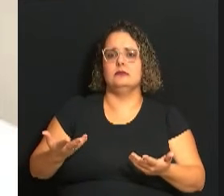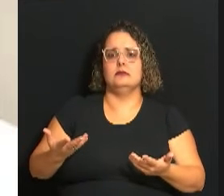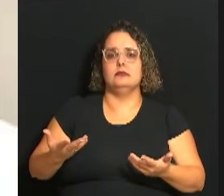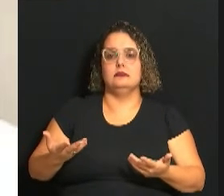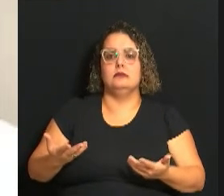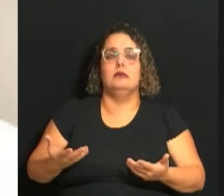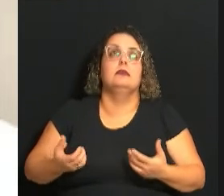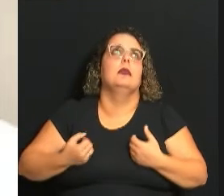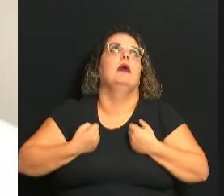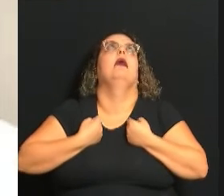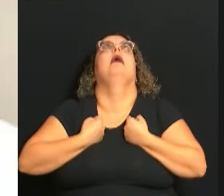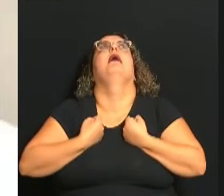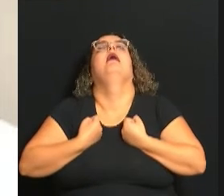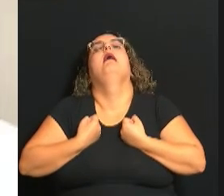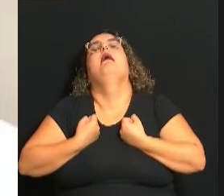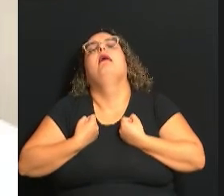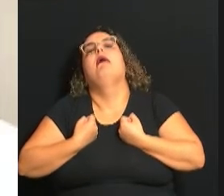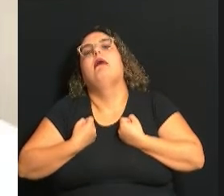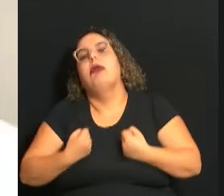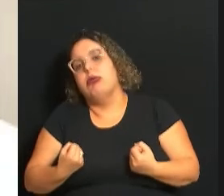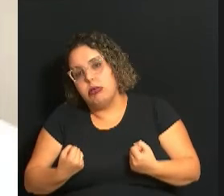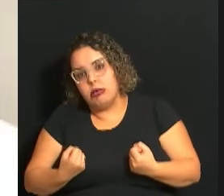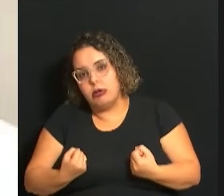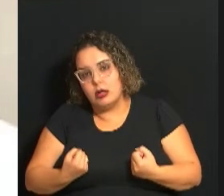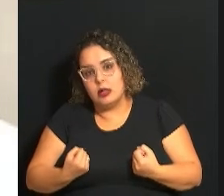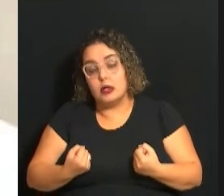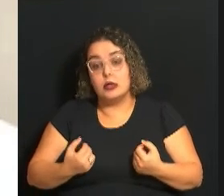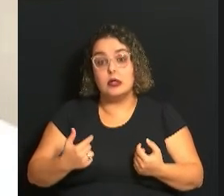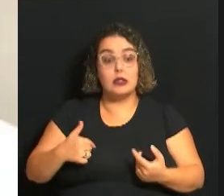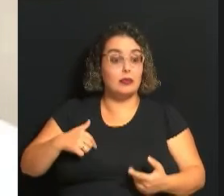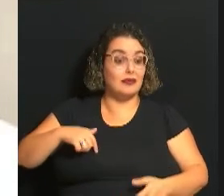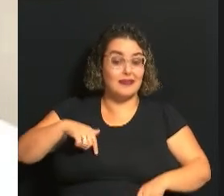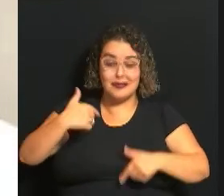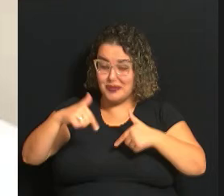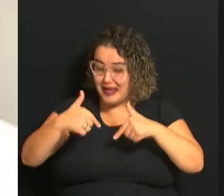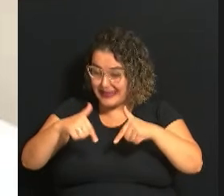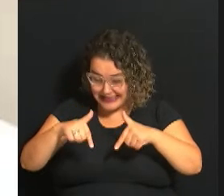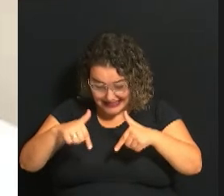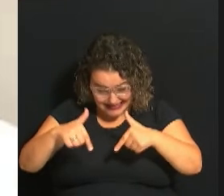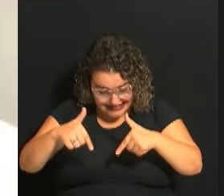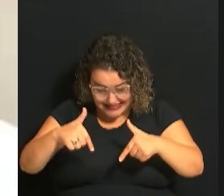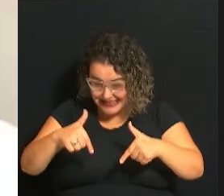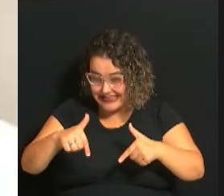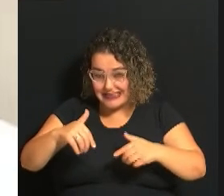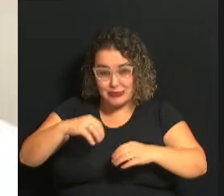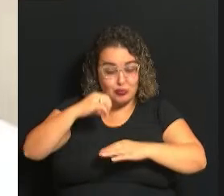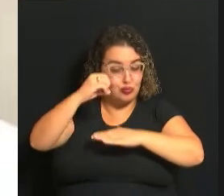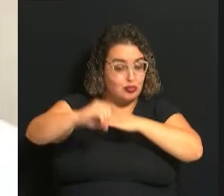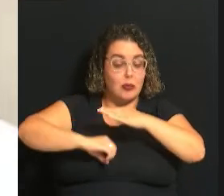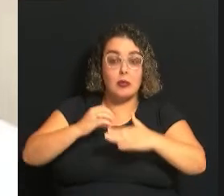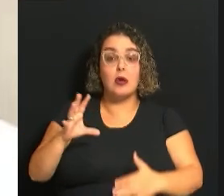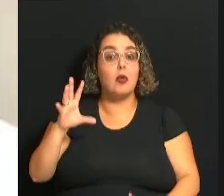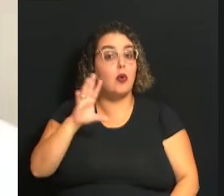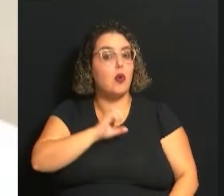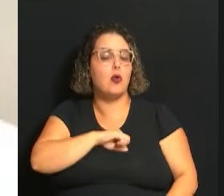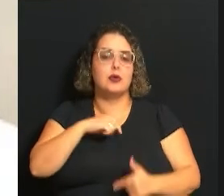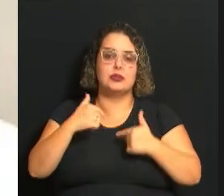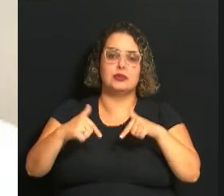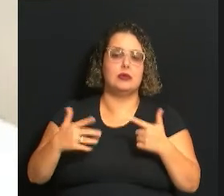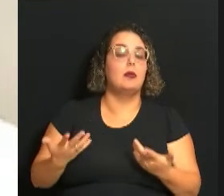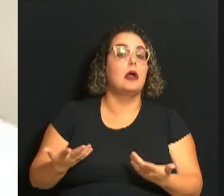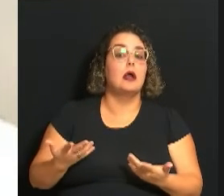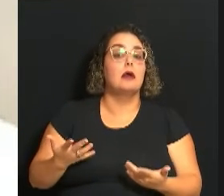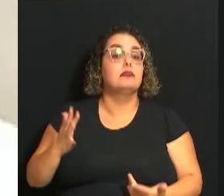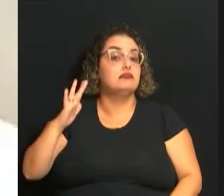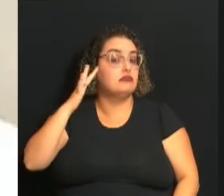carreta, sabe, carreta sem freio, na boleia, eu estava desenfreada, trabalhando bastante, porque eu gosto de trabalhar, e eu achava que eu dava